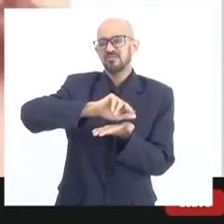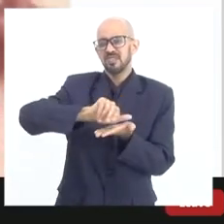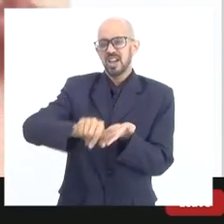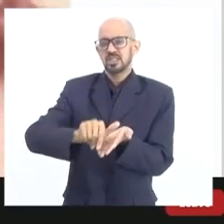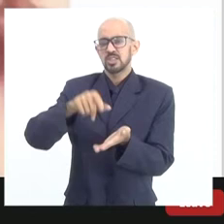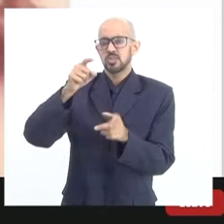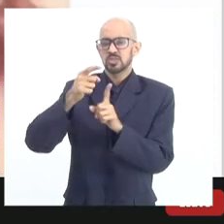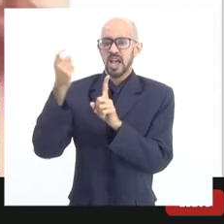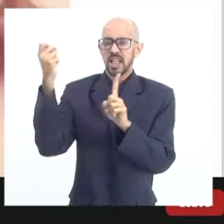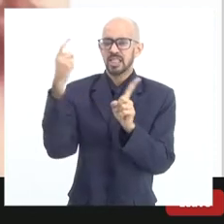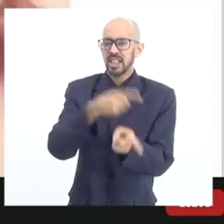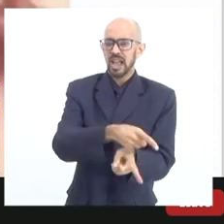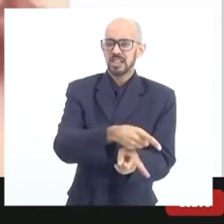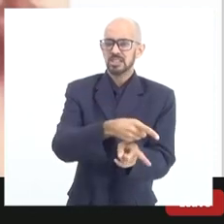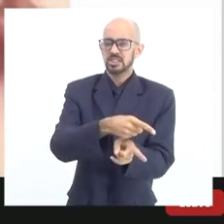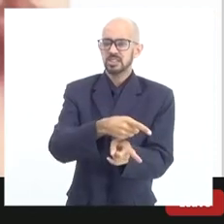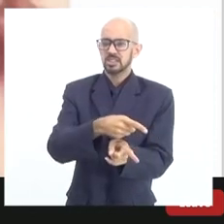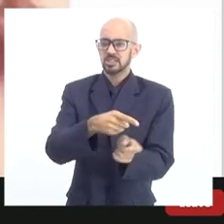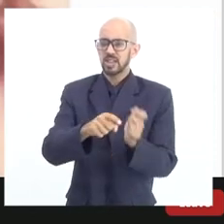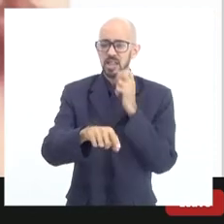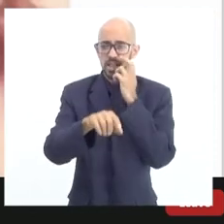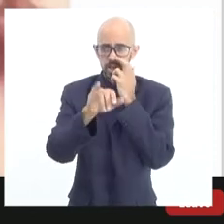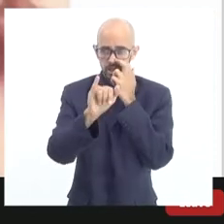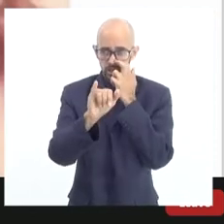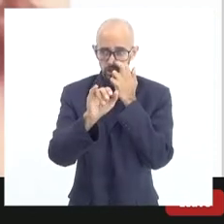ataques, a IURD, né?